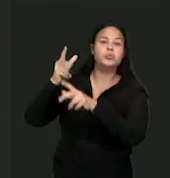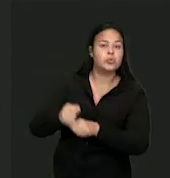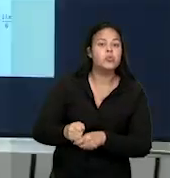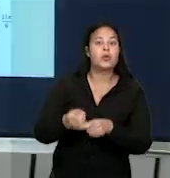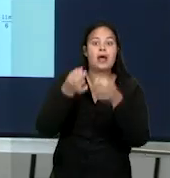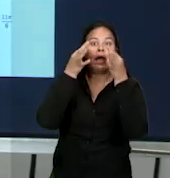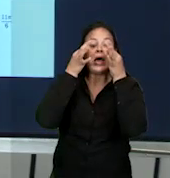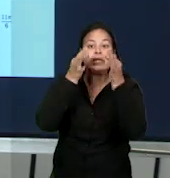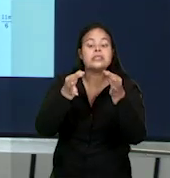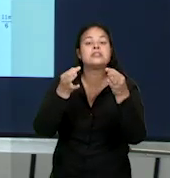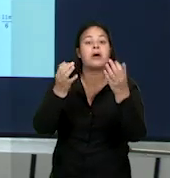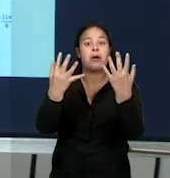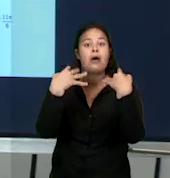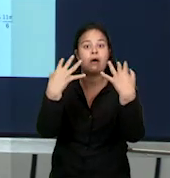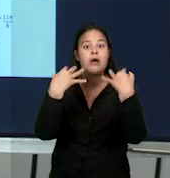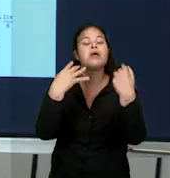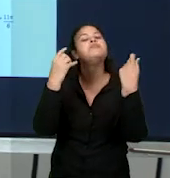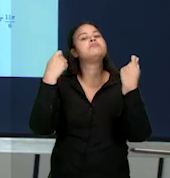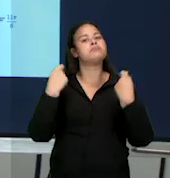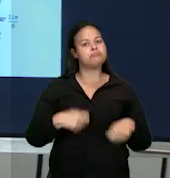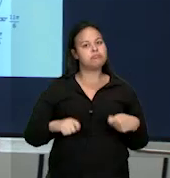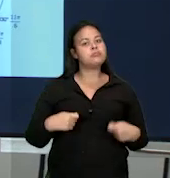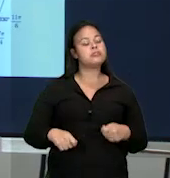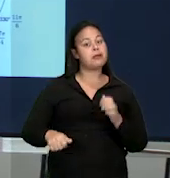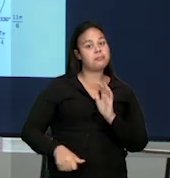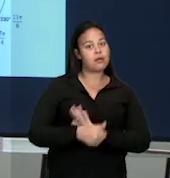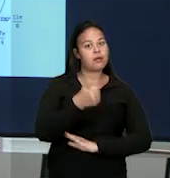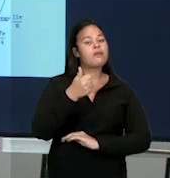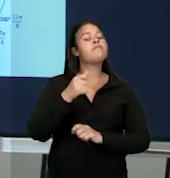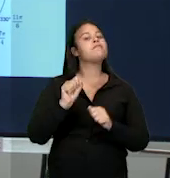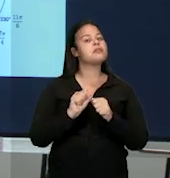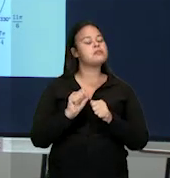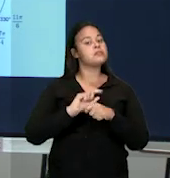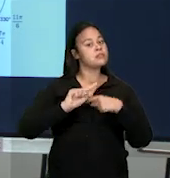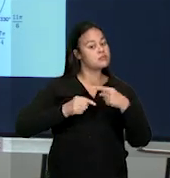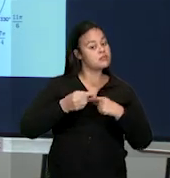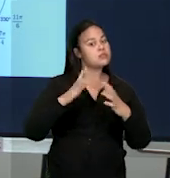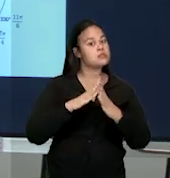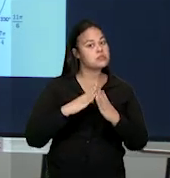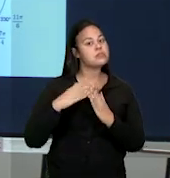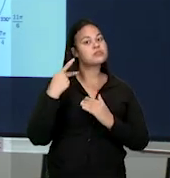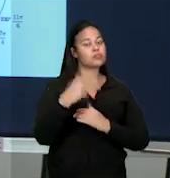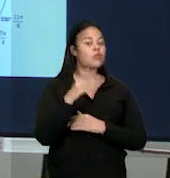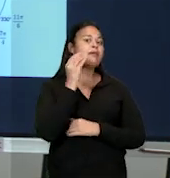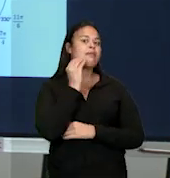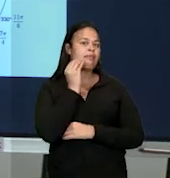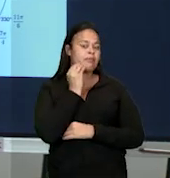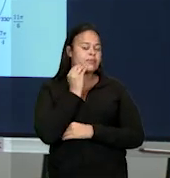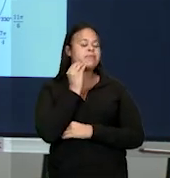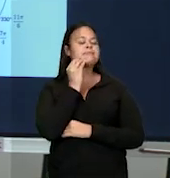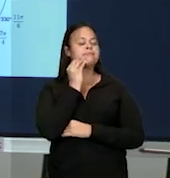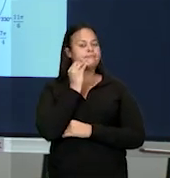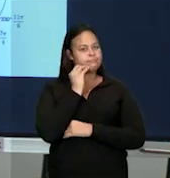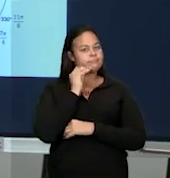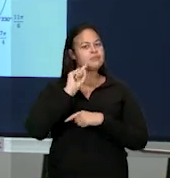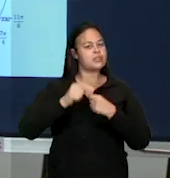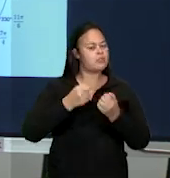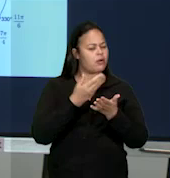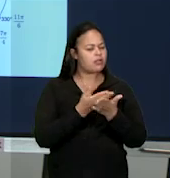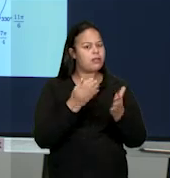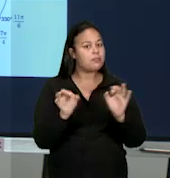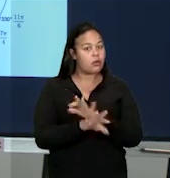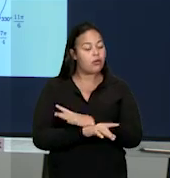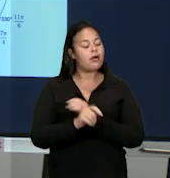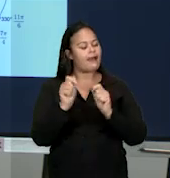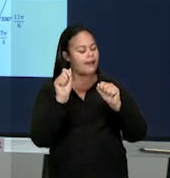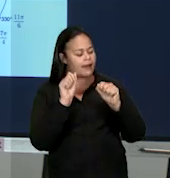bastante atenção, eu vou fazer uma vez, e você depois em casa tente fazer novamente, tá certo? Depois da aula, tente fazer